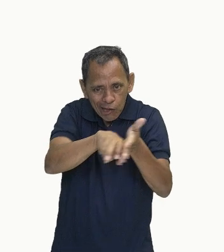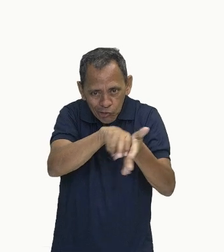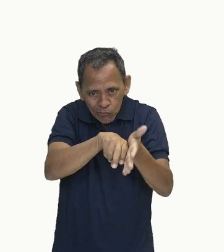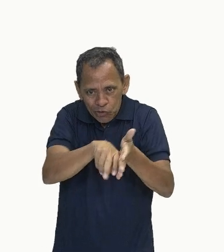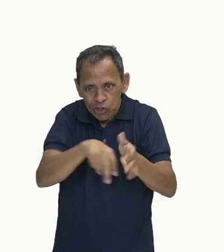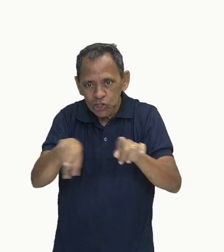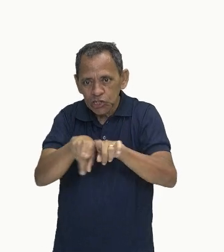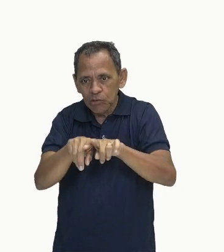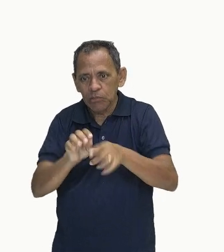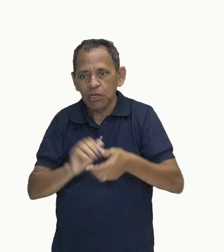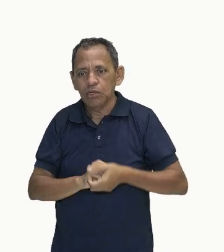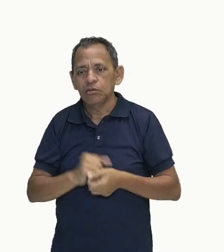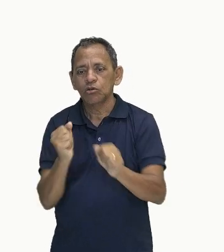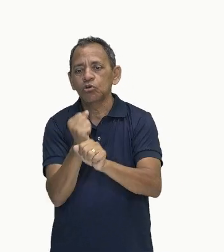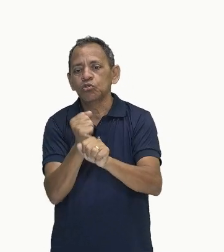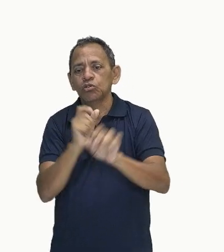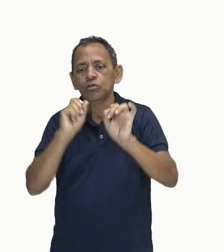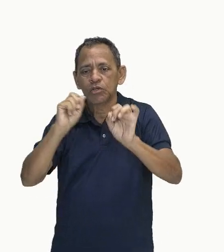construídas para